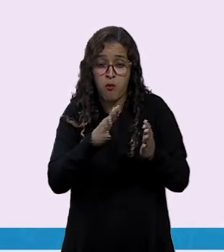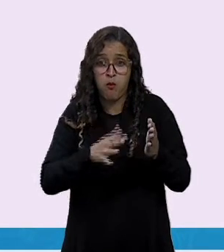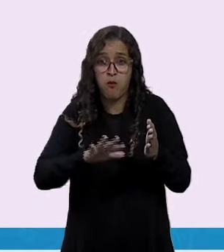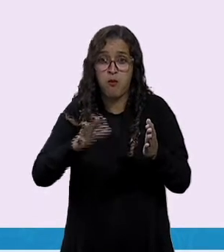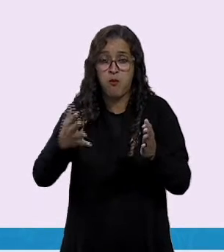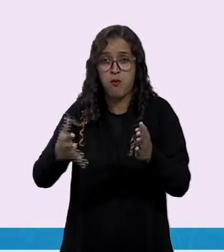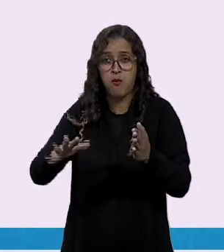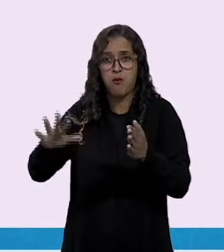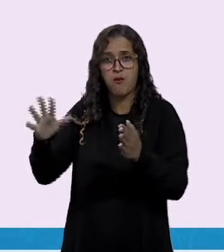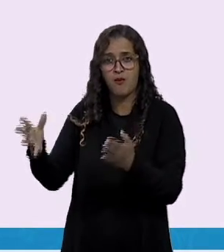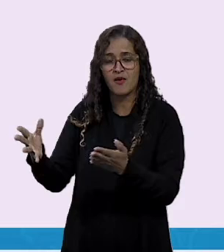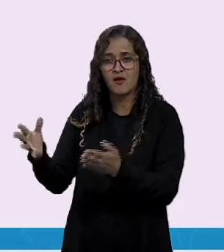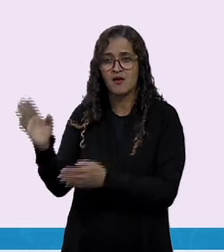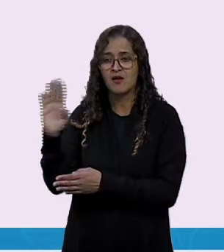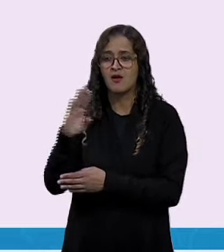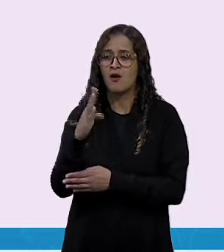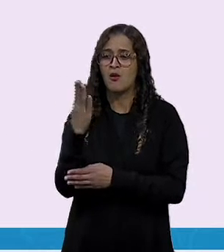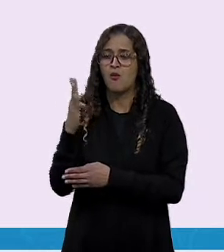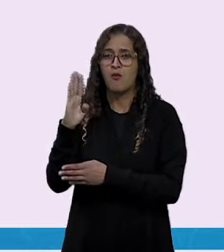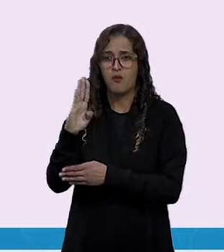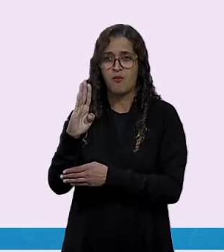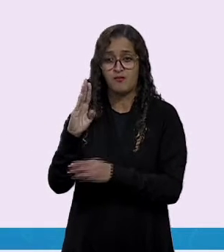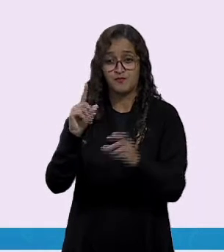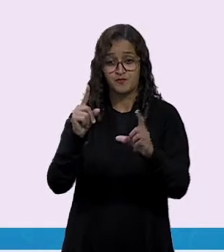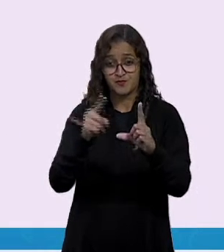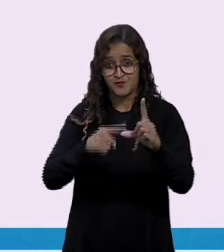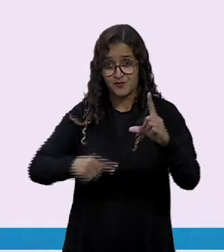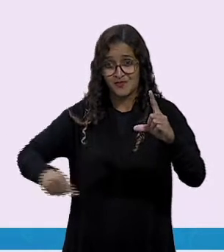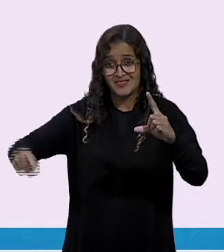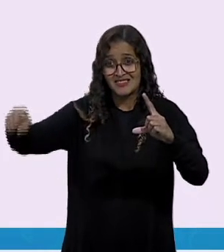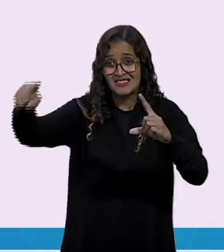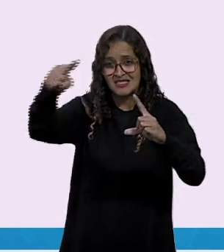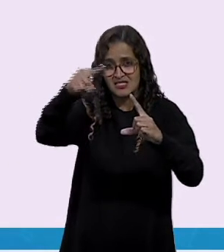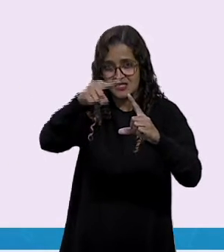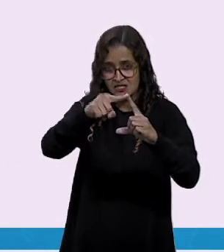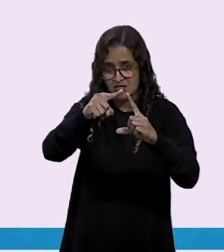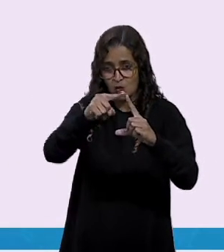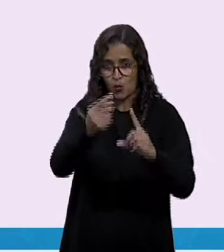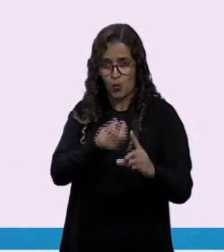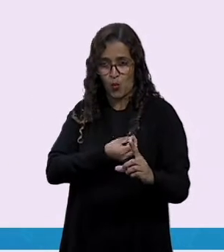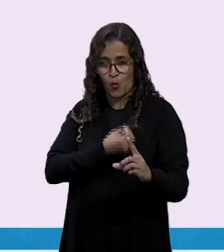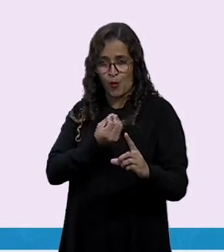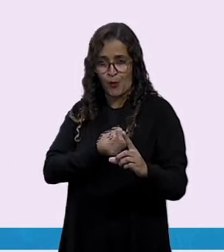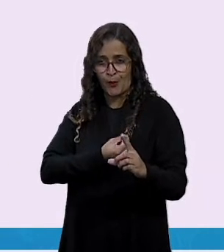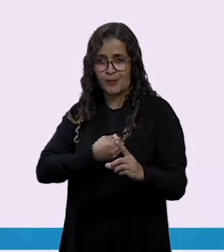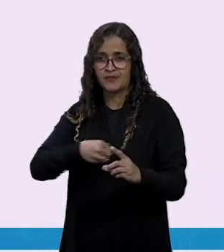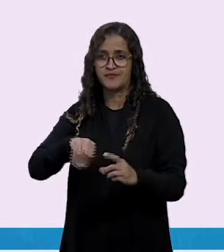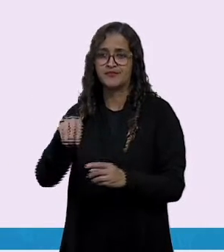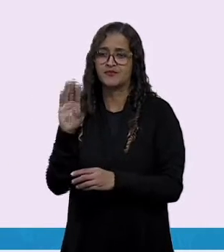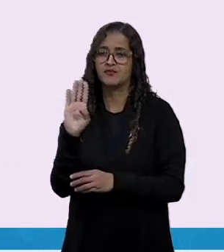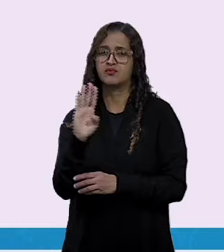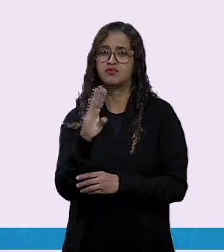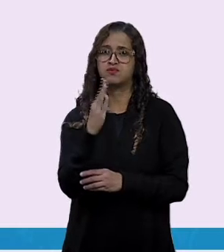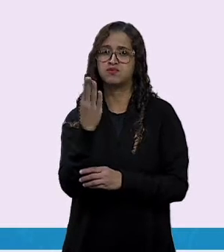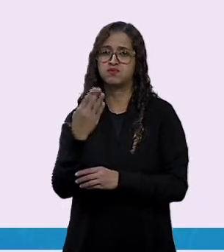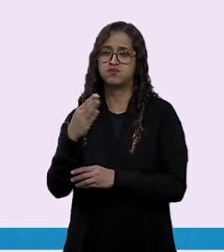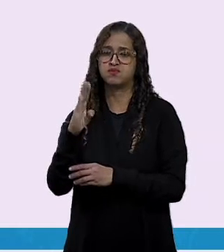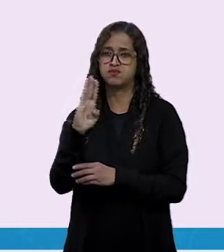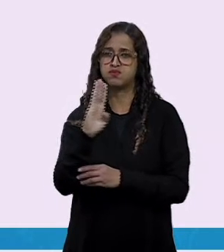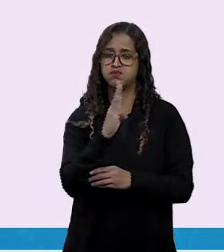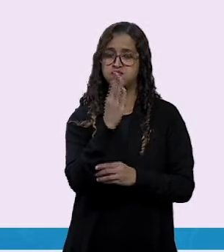Aqui a gente tem, na primeira imagem, uma fêmea, né, de tubarão. Aí a fêmea, né, teve o seu